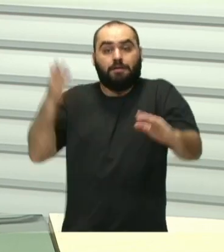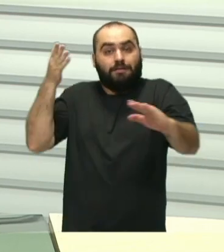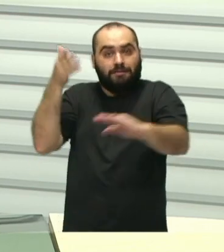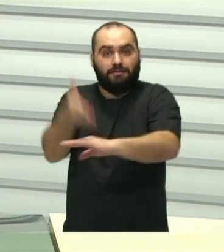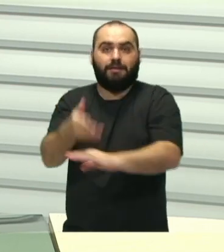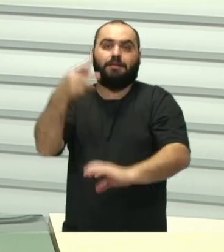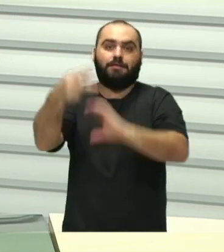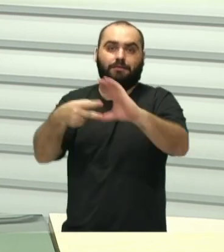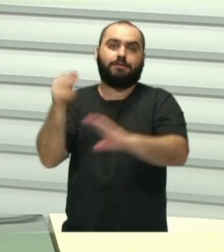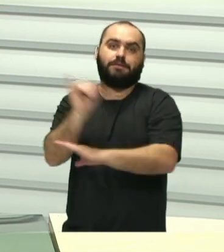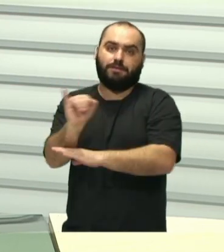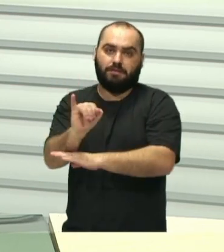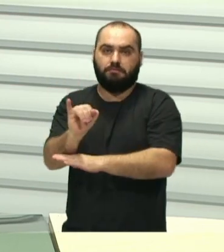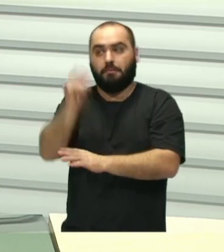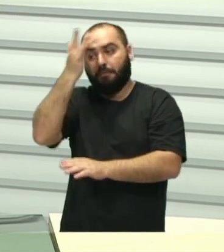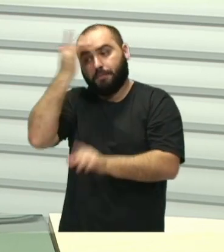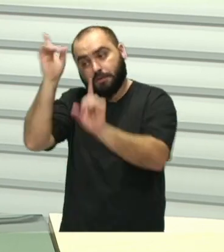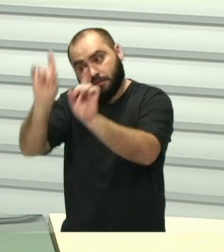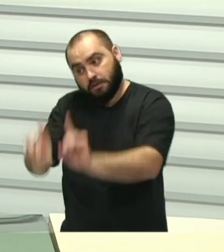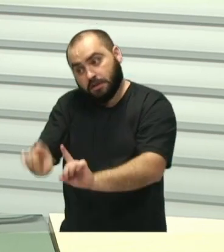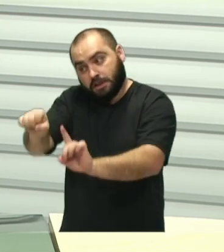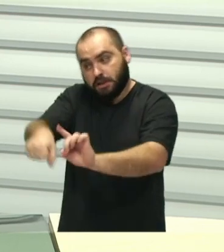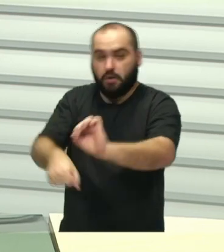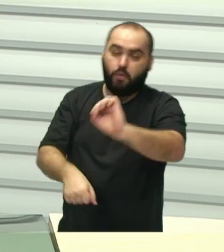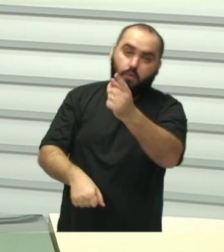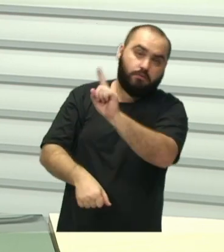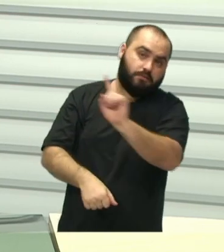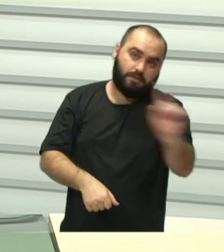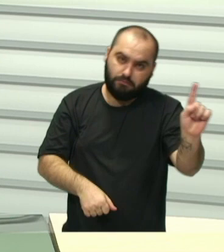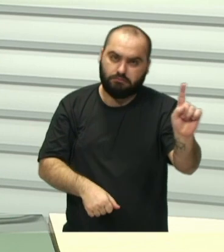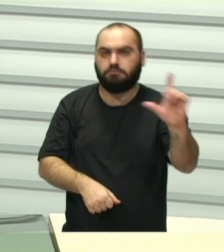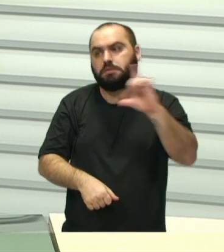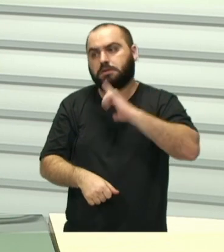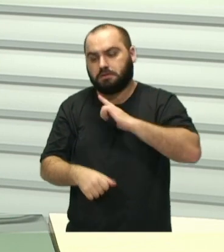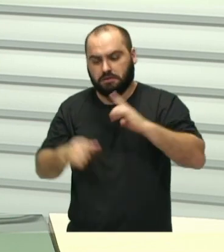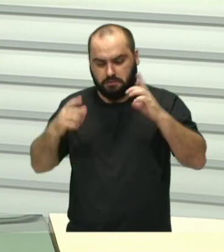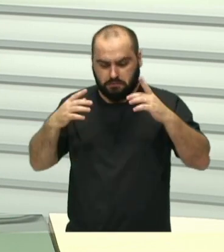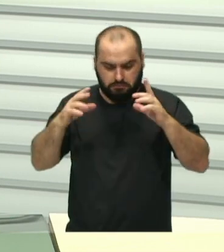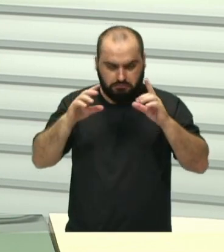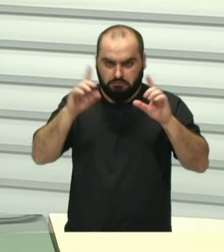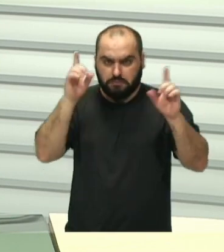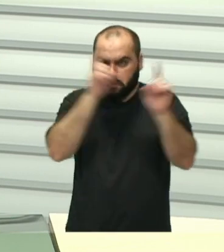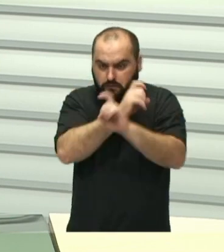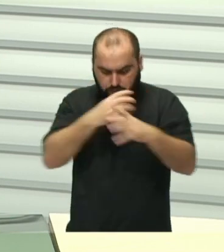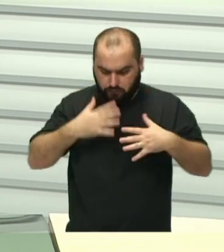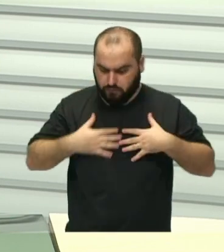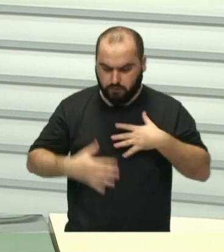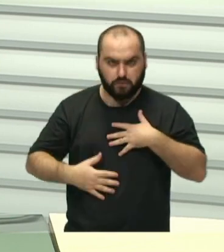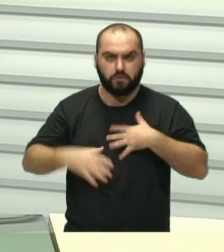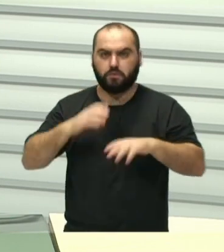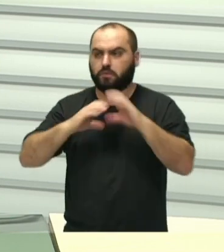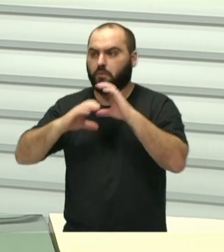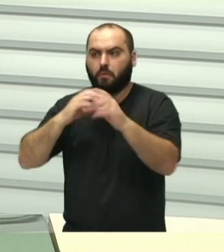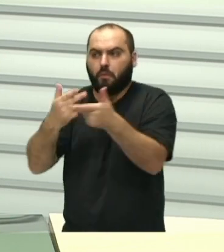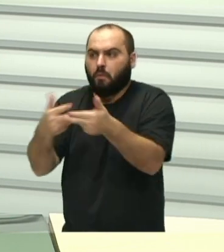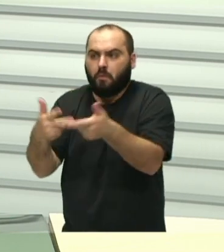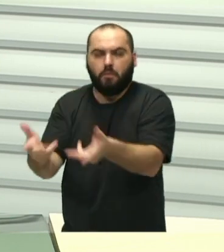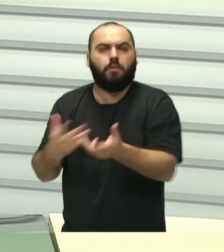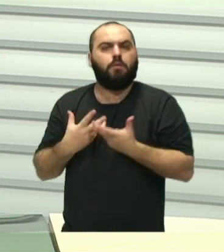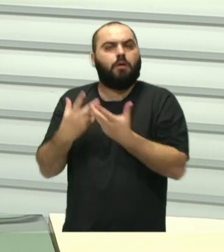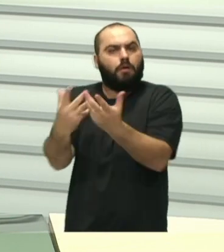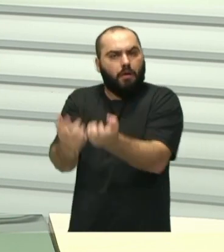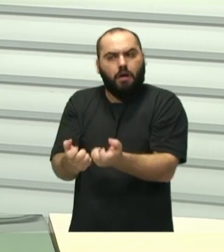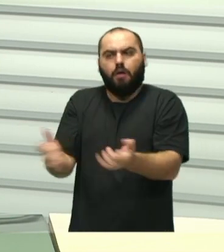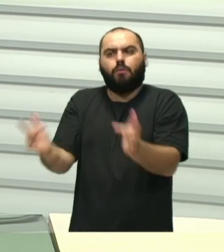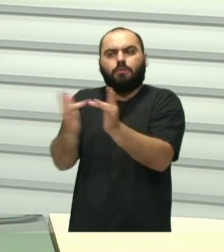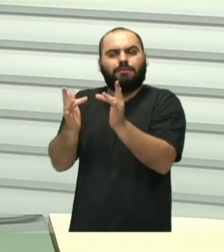câmera de vereador Olá sejam pessoa com deficiência ou não ele tendo alguma dificuldade de mobilidade ou de comunicação todos esse nós queremos